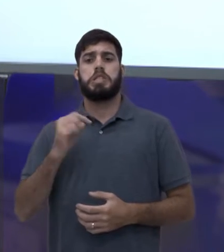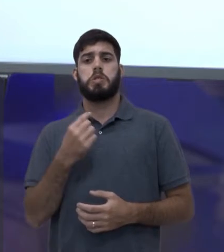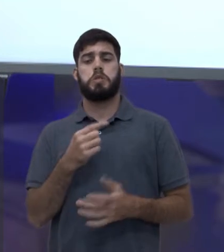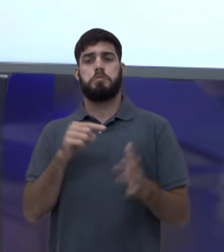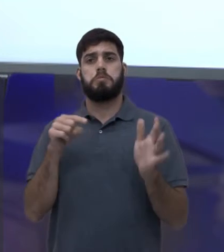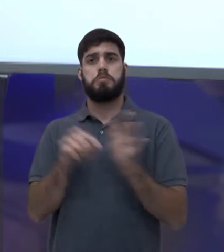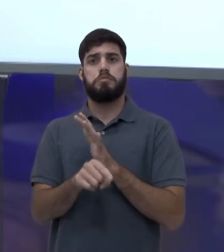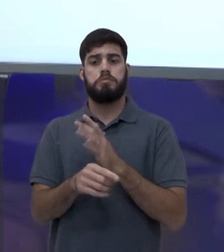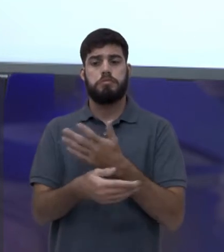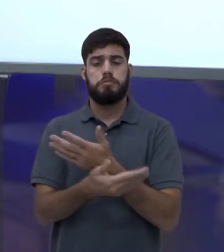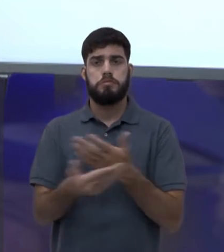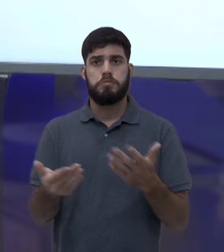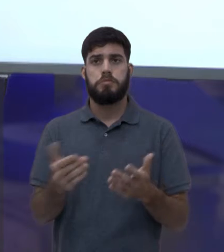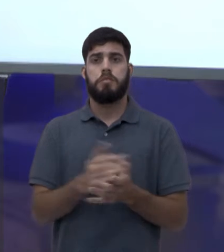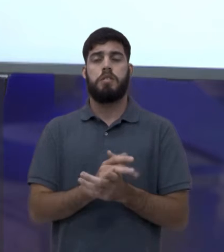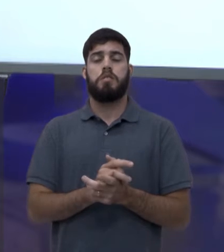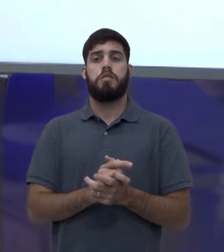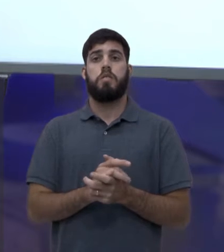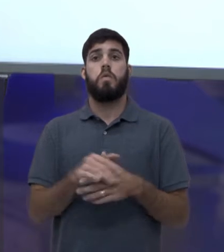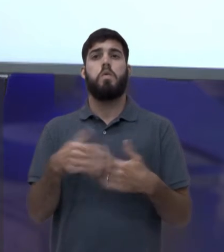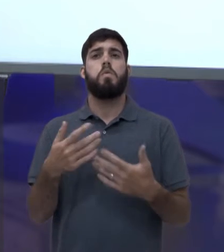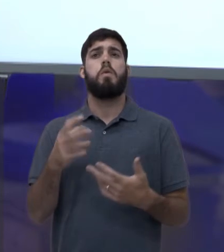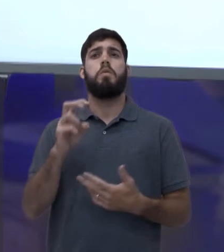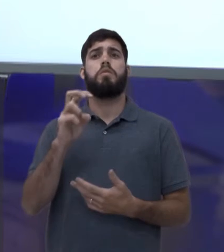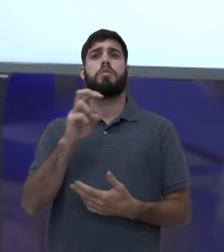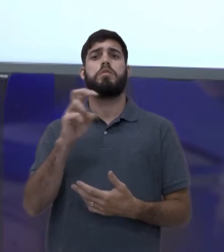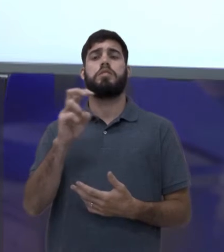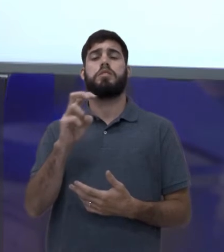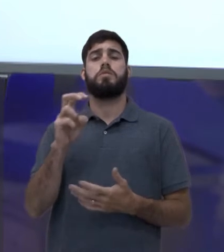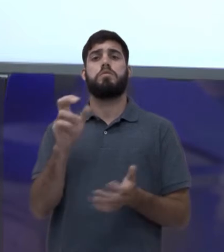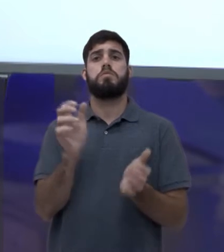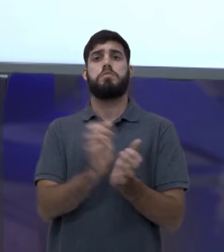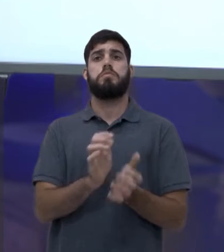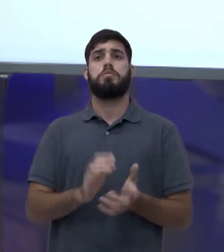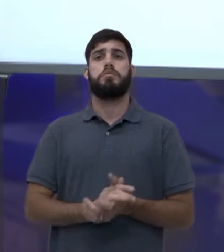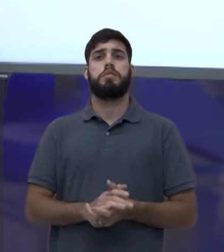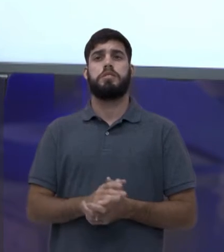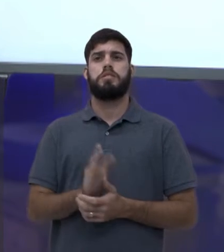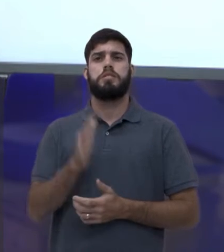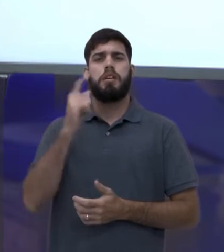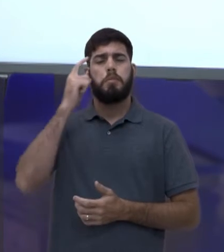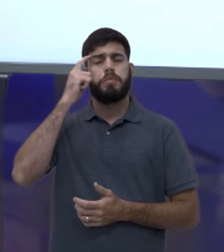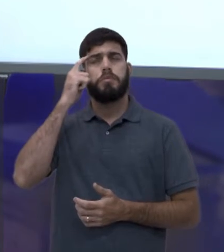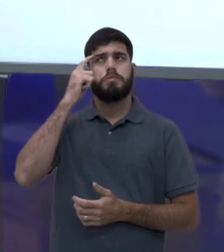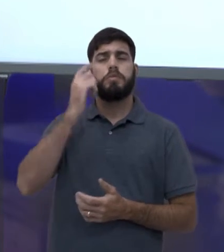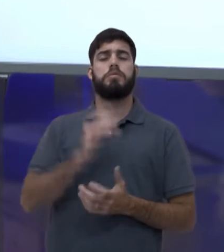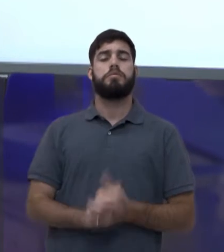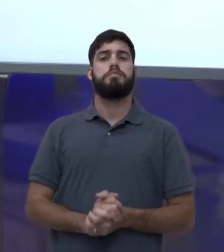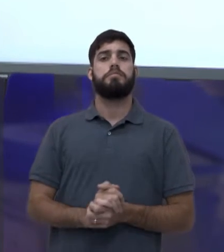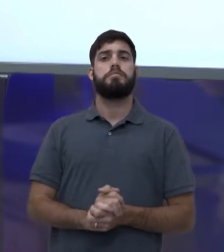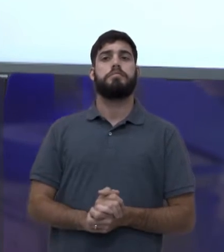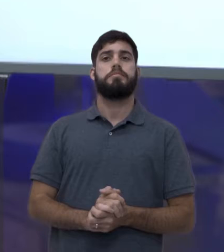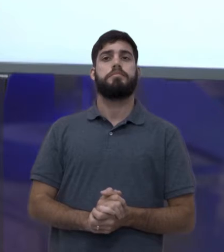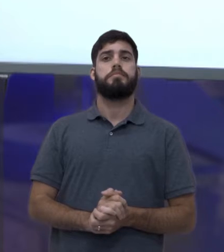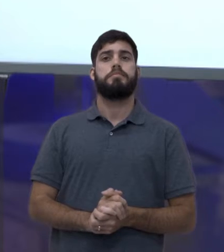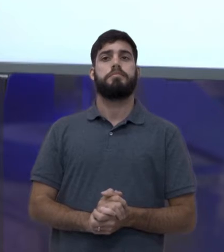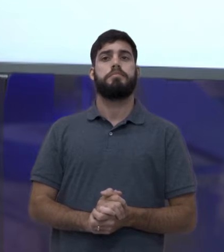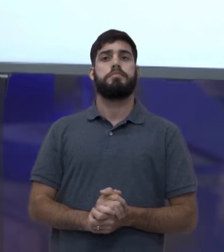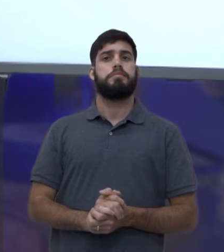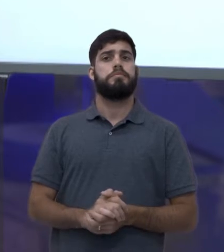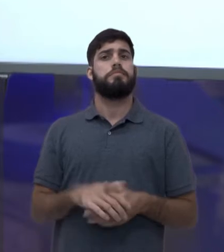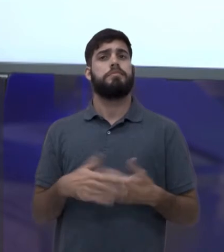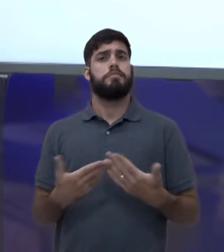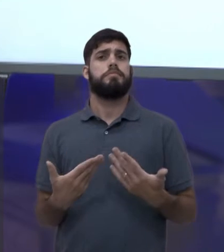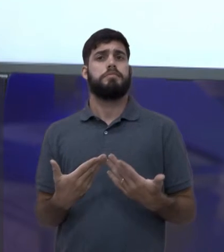para vocês qual seria o quinto termo dessa sequência? E aí, você já pensou, já parou para pensar um pouquinho? Será